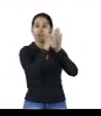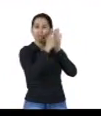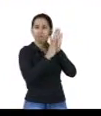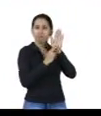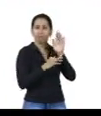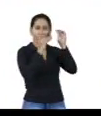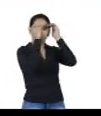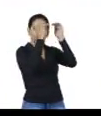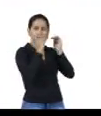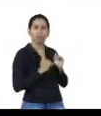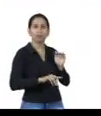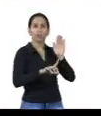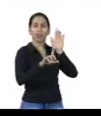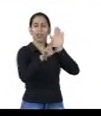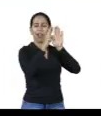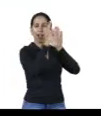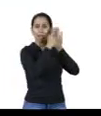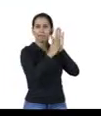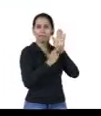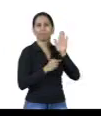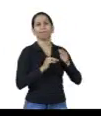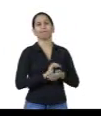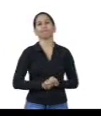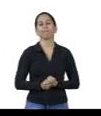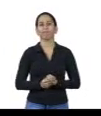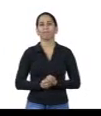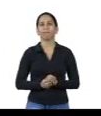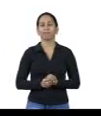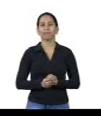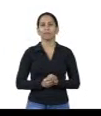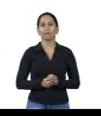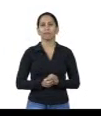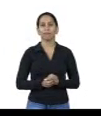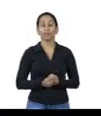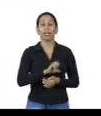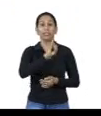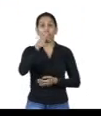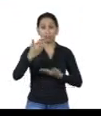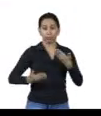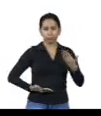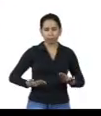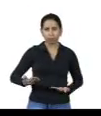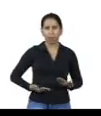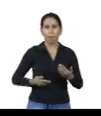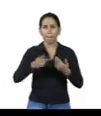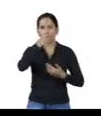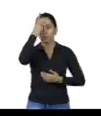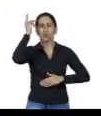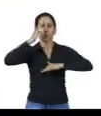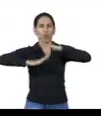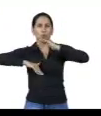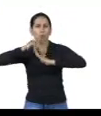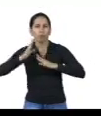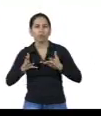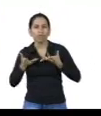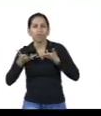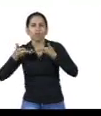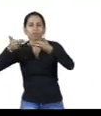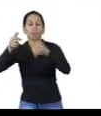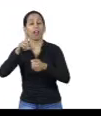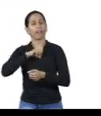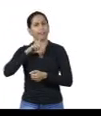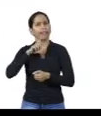pela norma regulamentadora. Ser ministrados por trabalhadores ou profissionais qualificados para esse fim, com